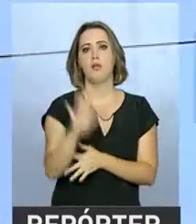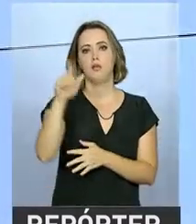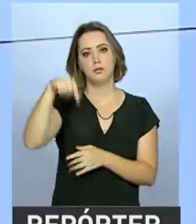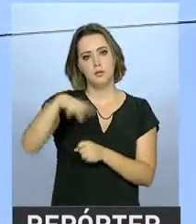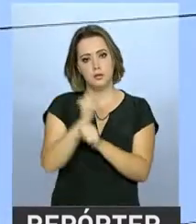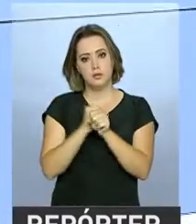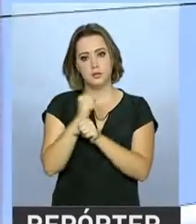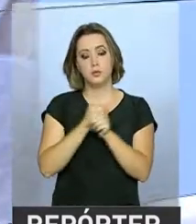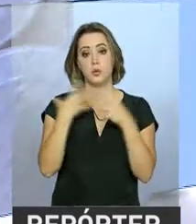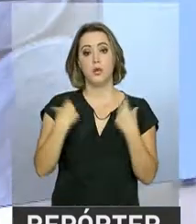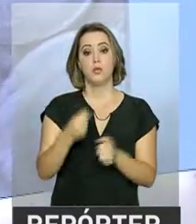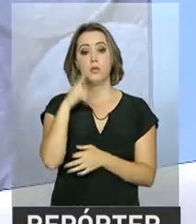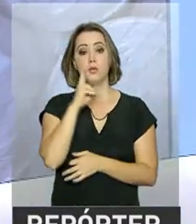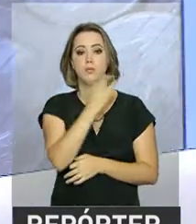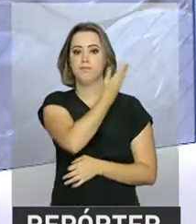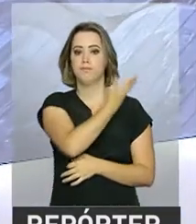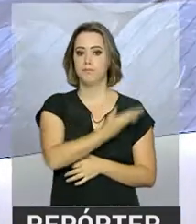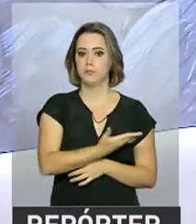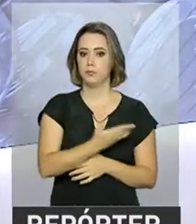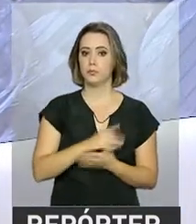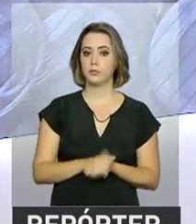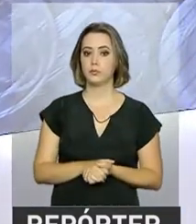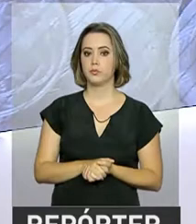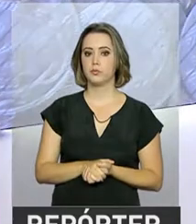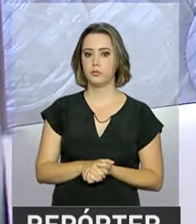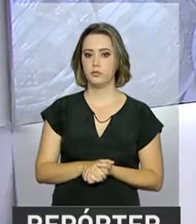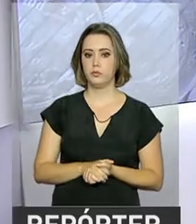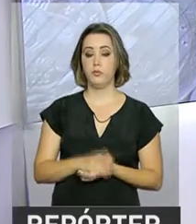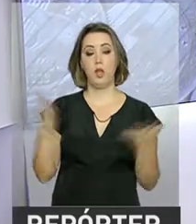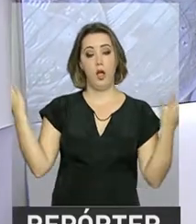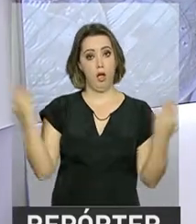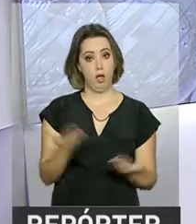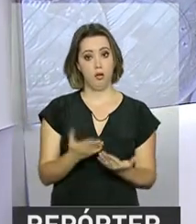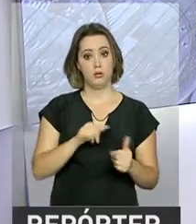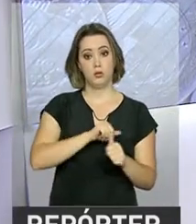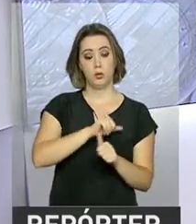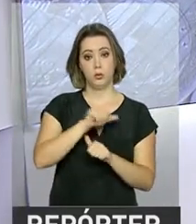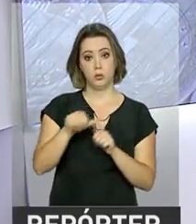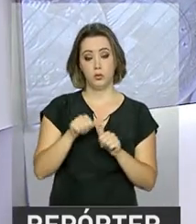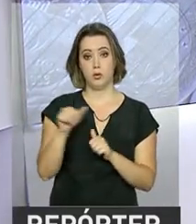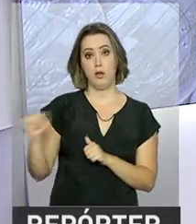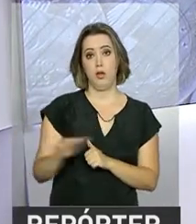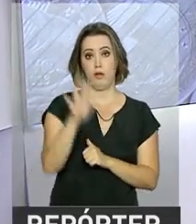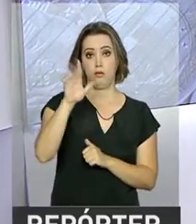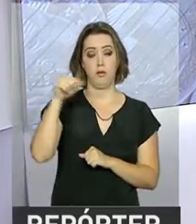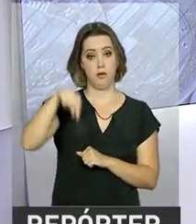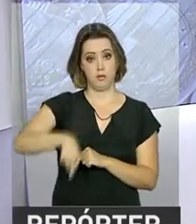aqui no telão. Agora, a estimativa para este ano, a estimativa da inflação é de